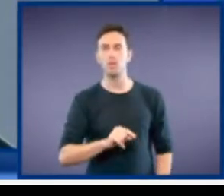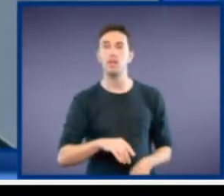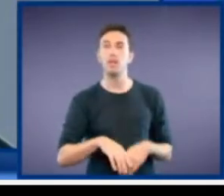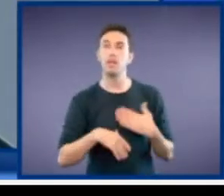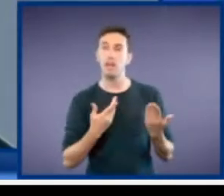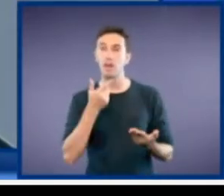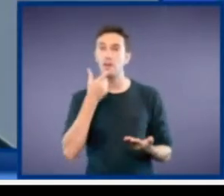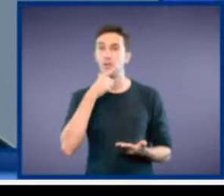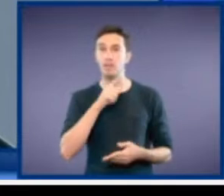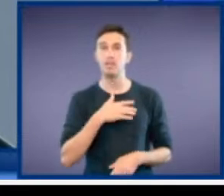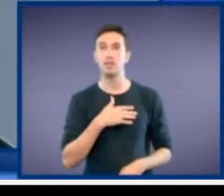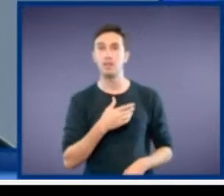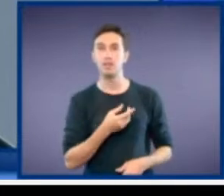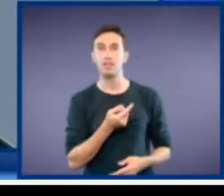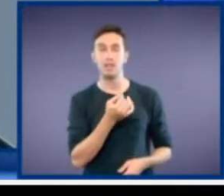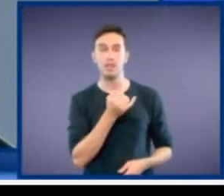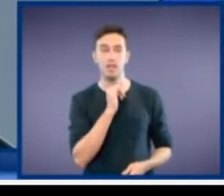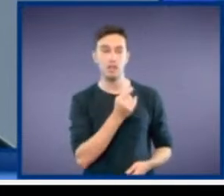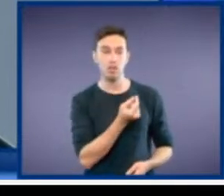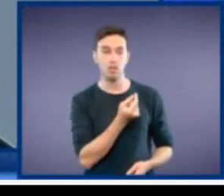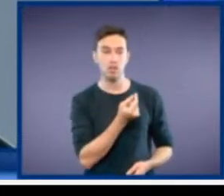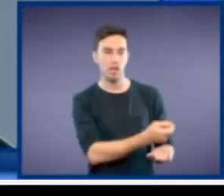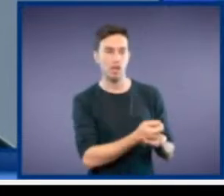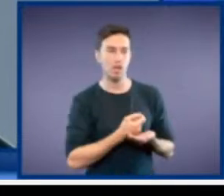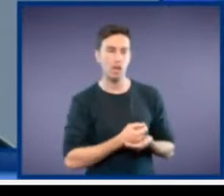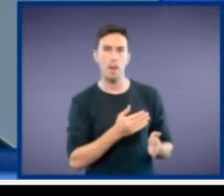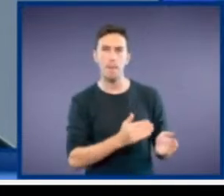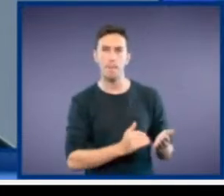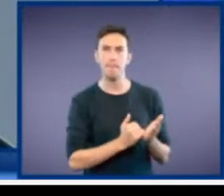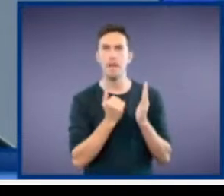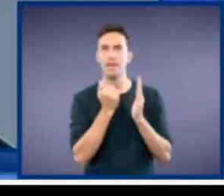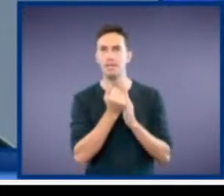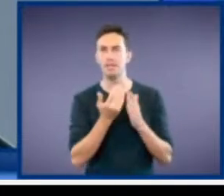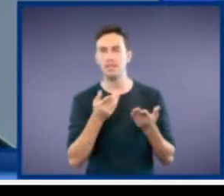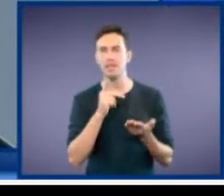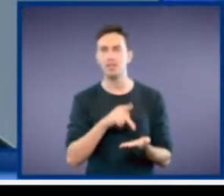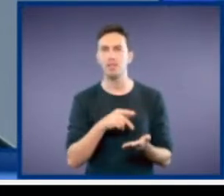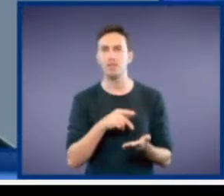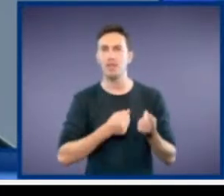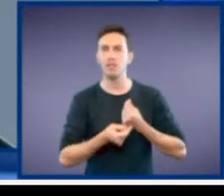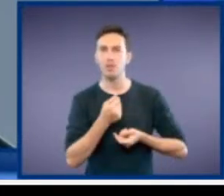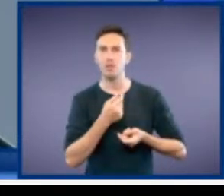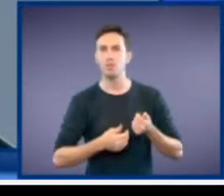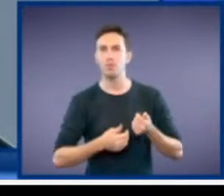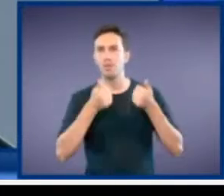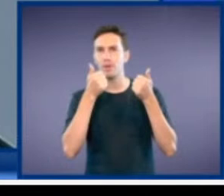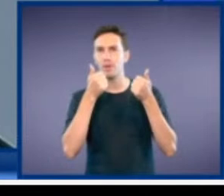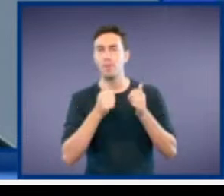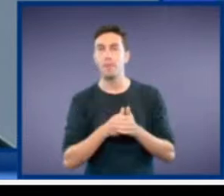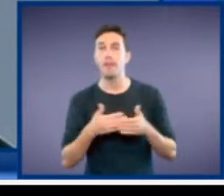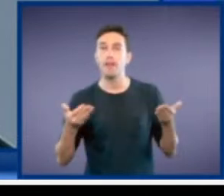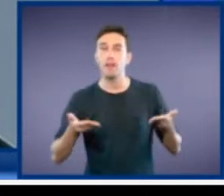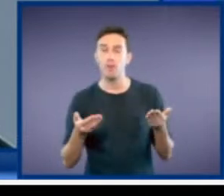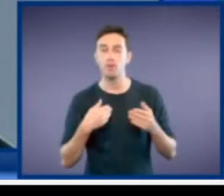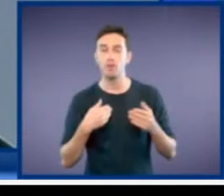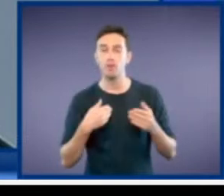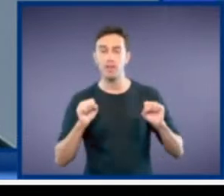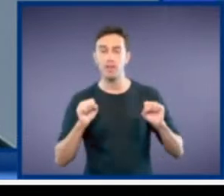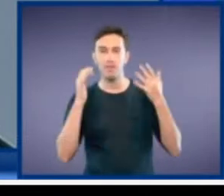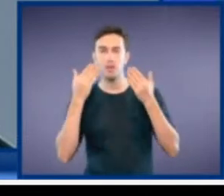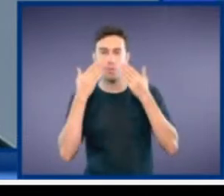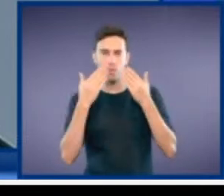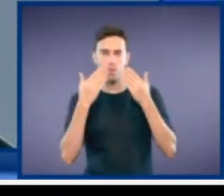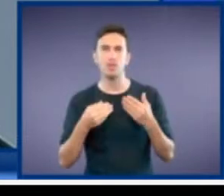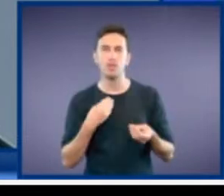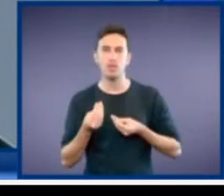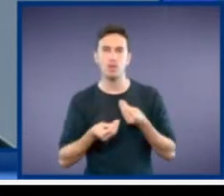a arrecadação. Então, estamos, de fato, destravando a economia. O evento de hoje coroa essa estratégia de melhores